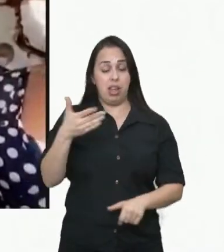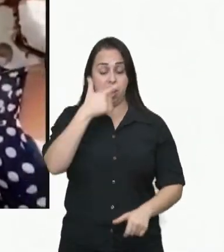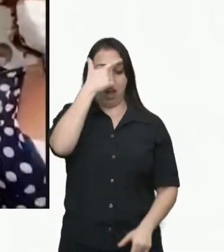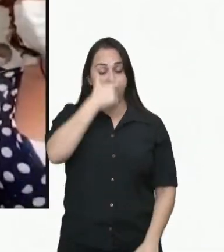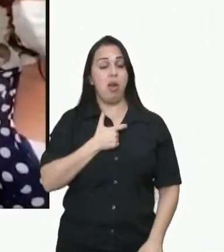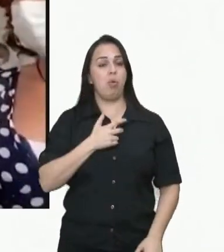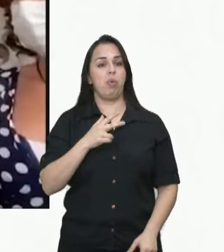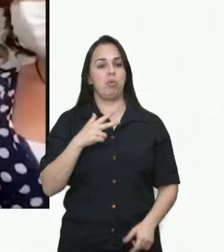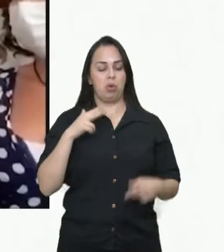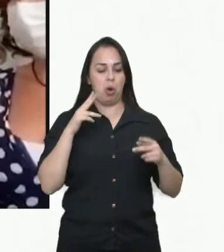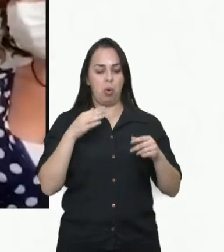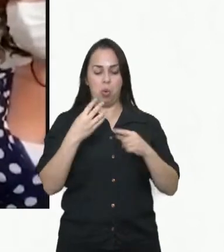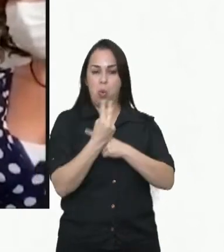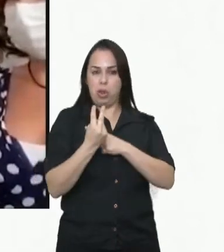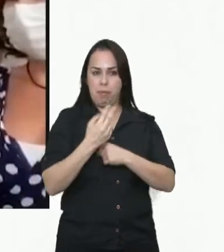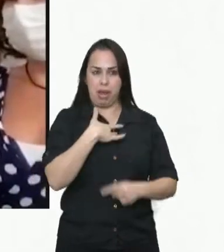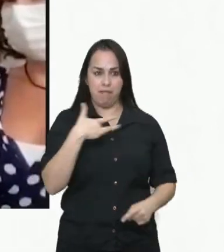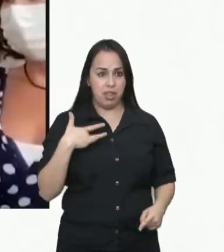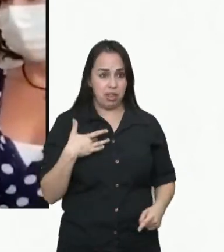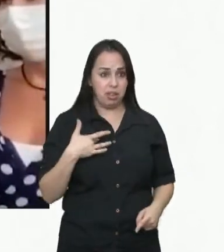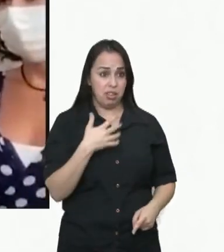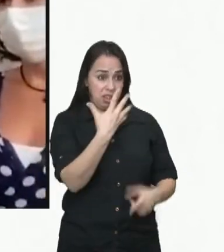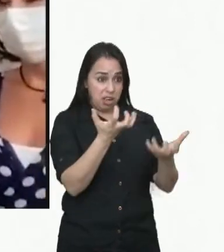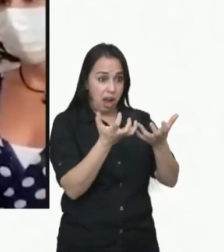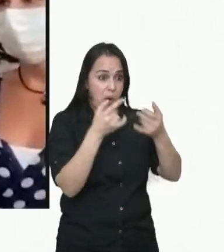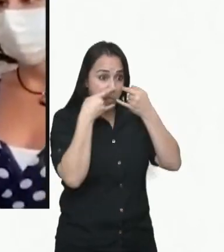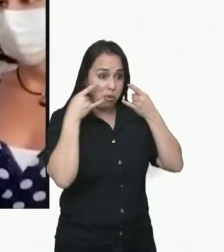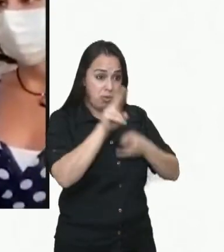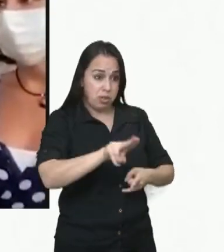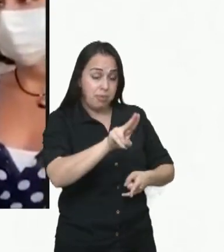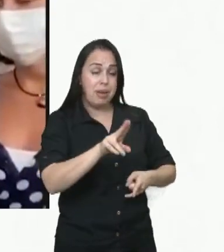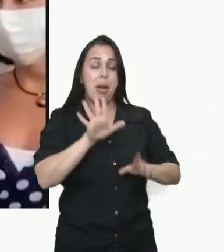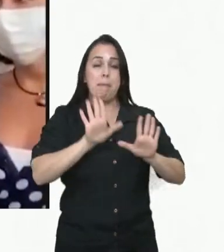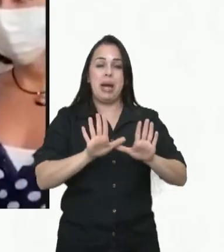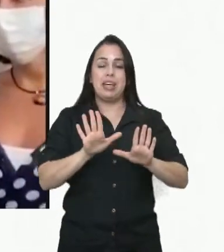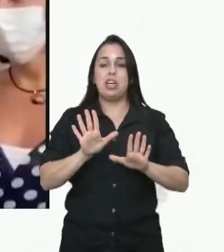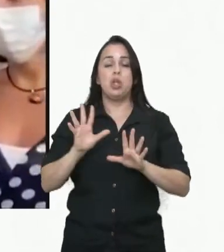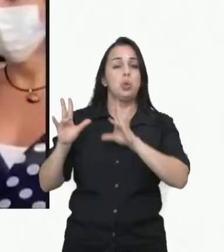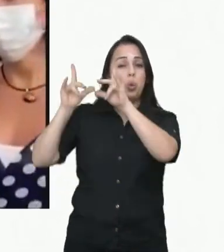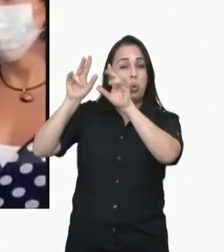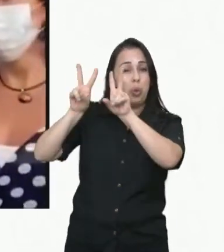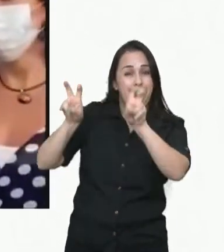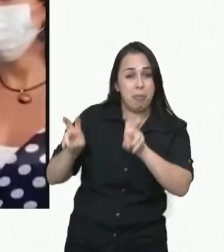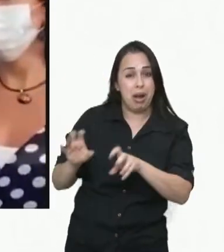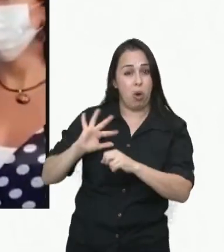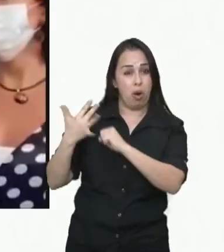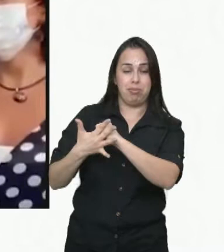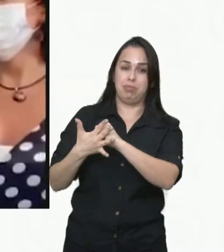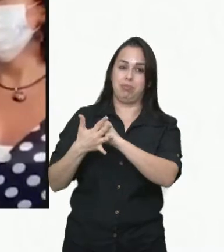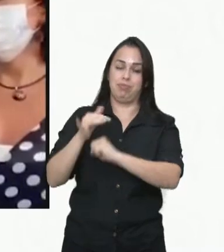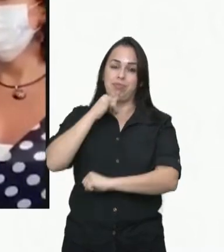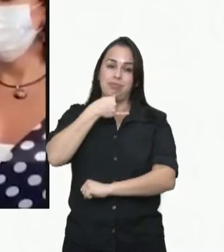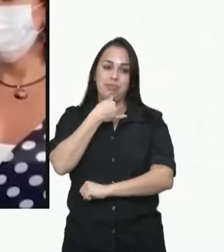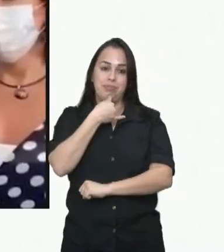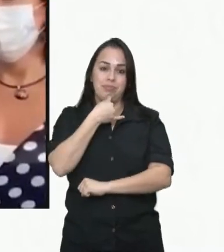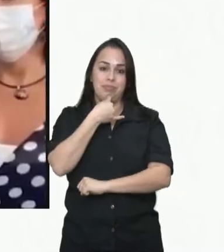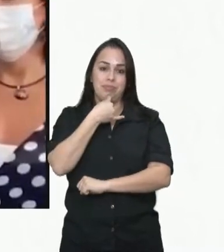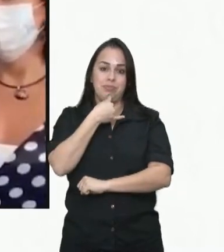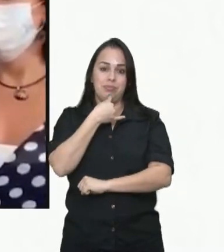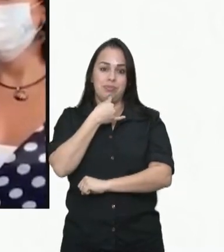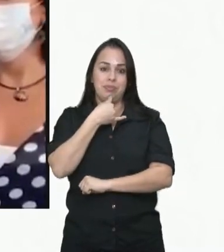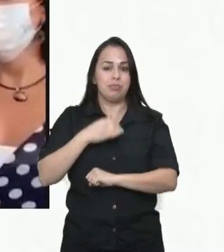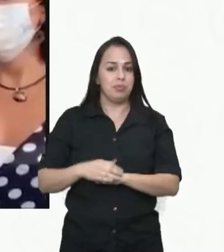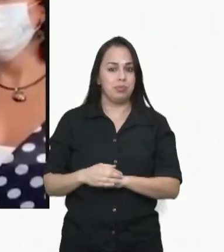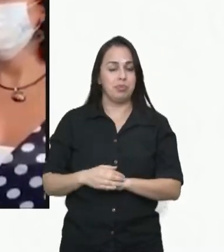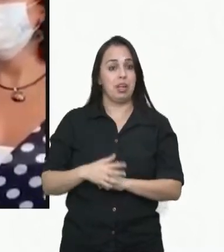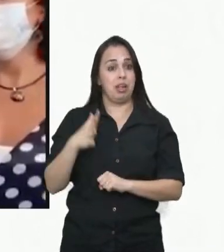vida. Se você não quiser usar máscara, você não use. Agora, tudo que eu falei sobre Covid, infelizmente para vocês, deu certo. Tratamento precoce